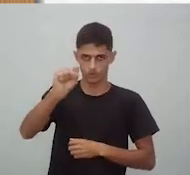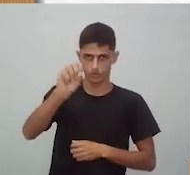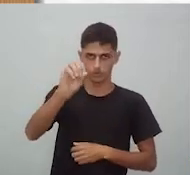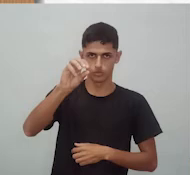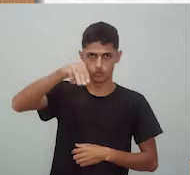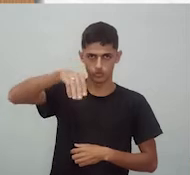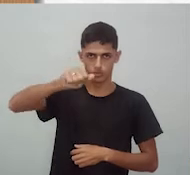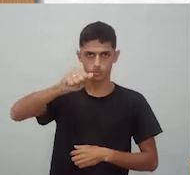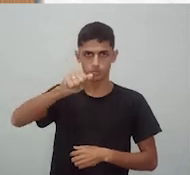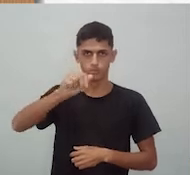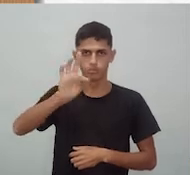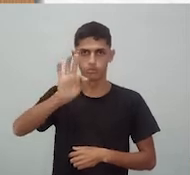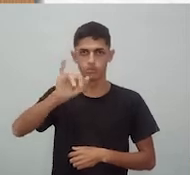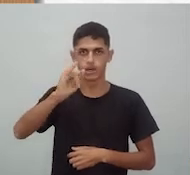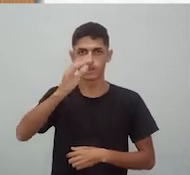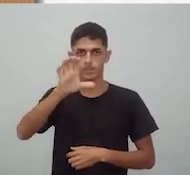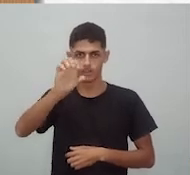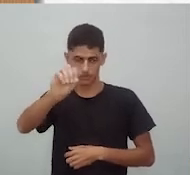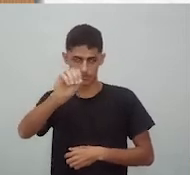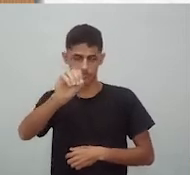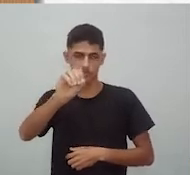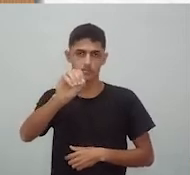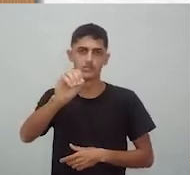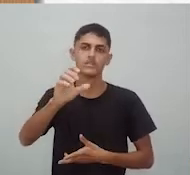é a